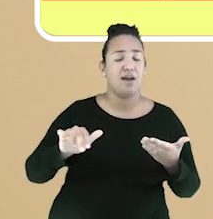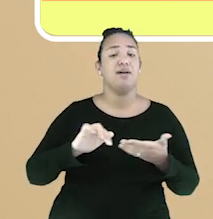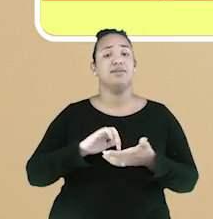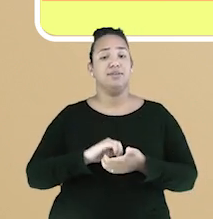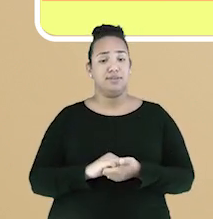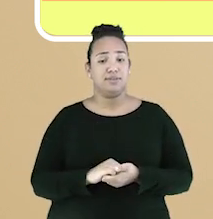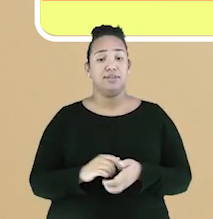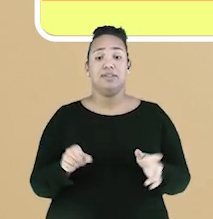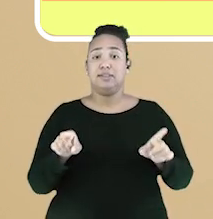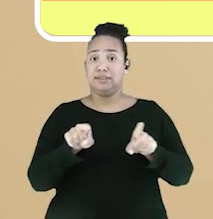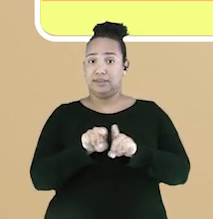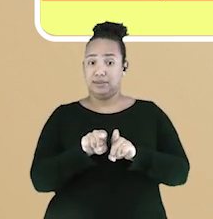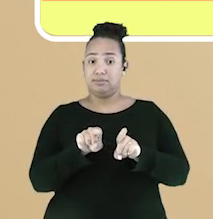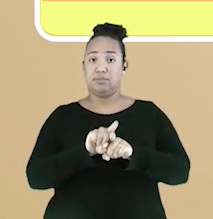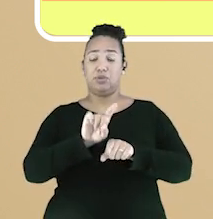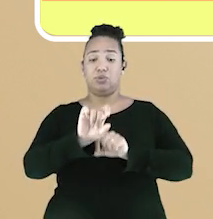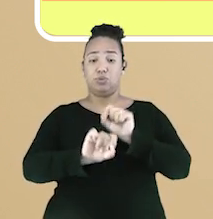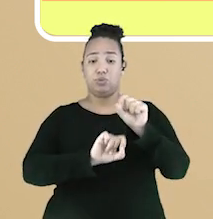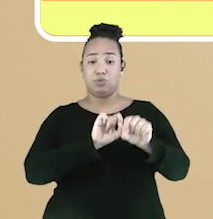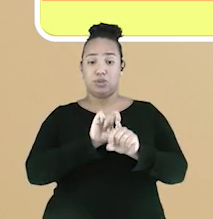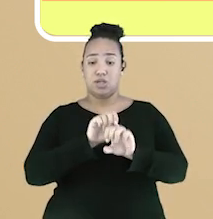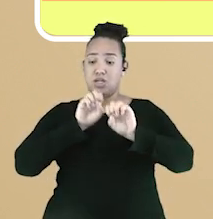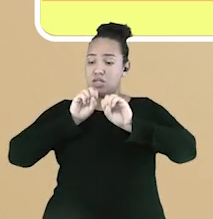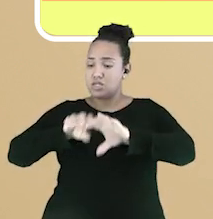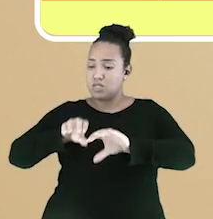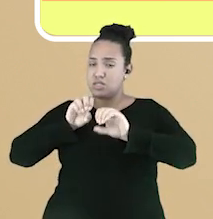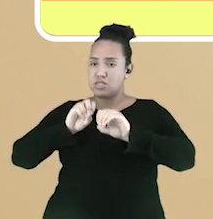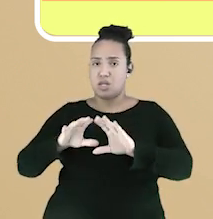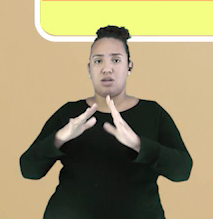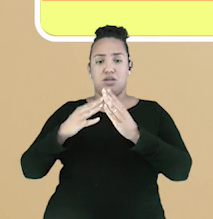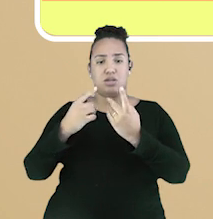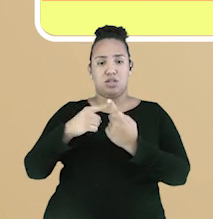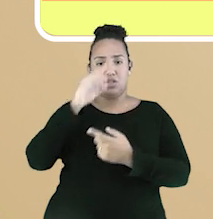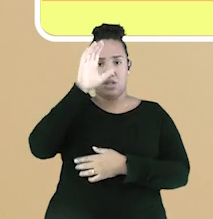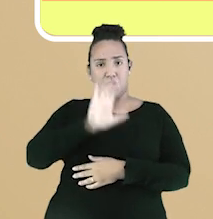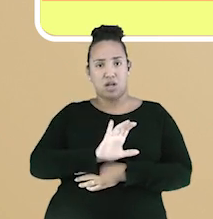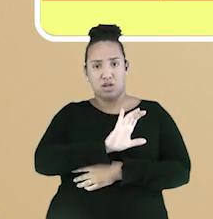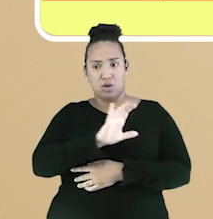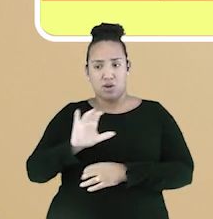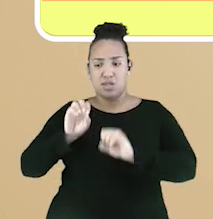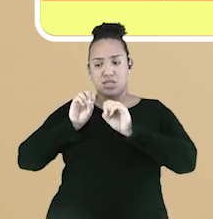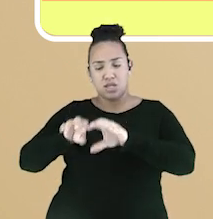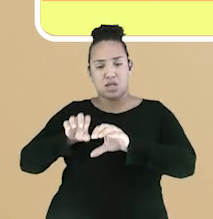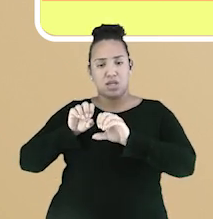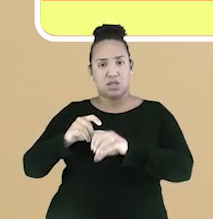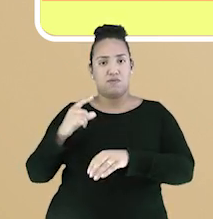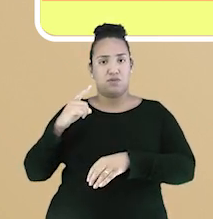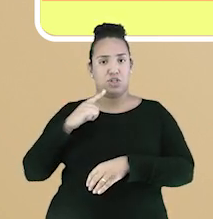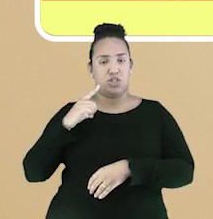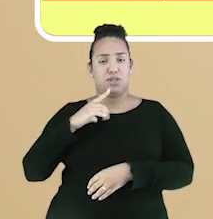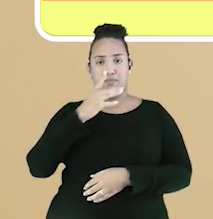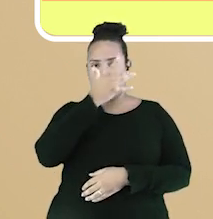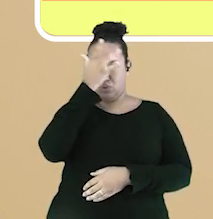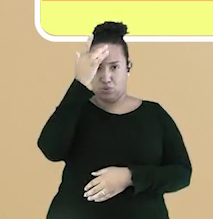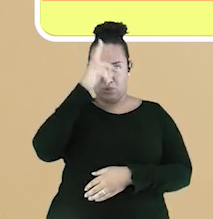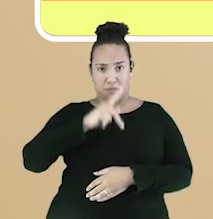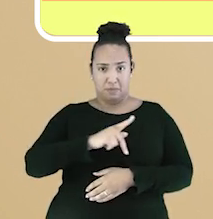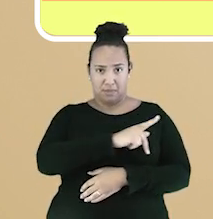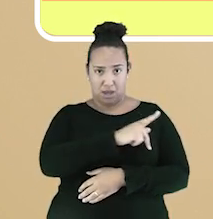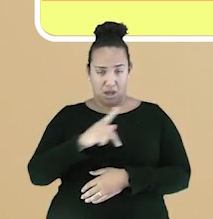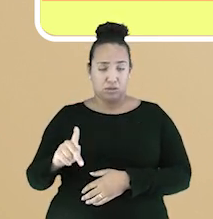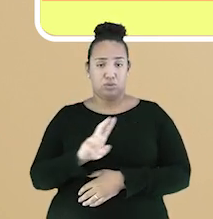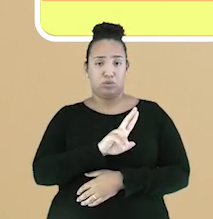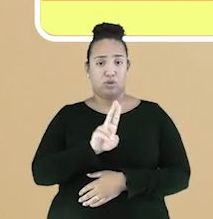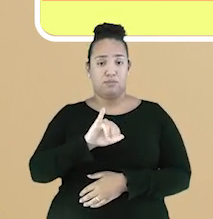Santa Fé, que incluíram a catequização de pessoas por meio dos jesuítas. Os jesuítas eram padres